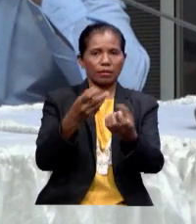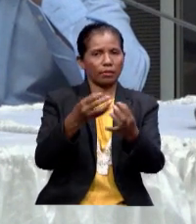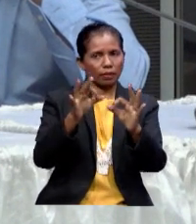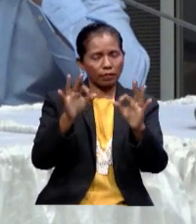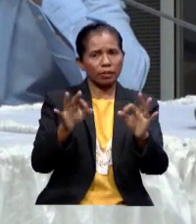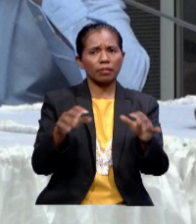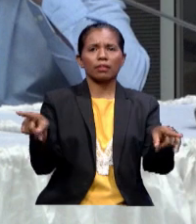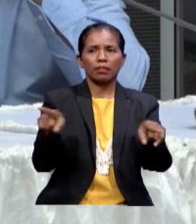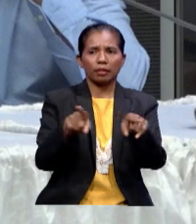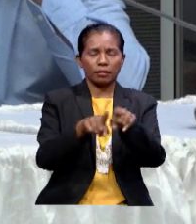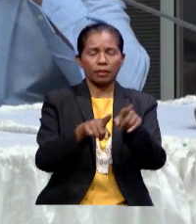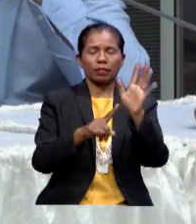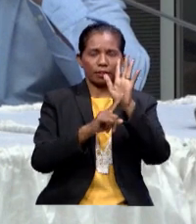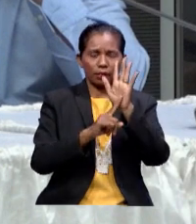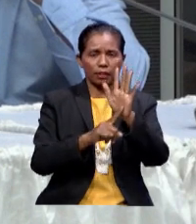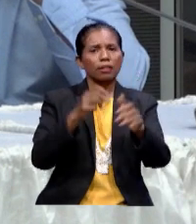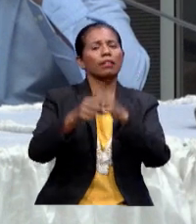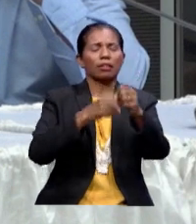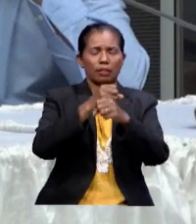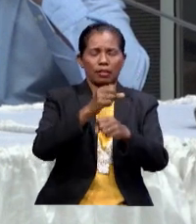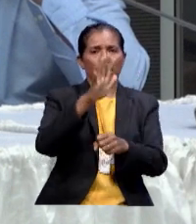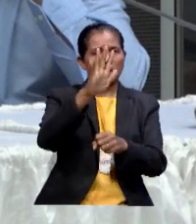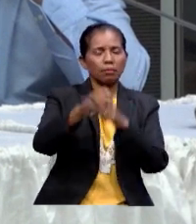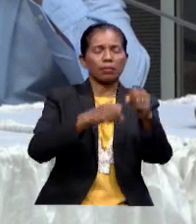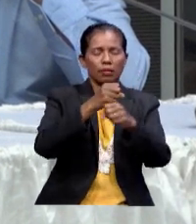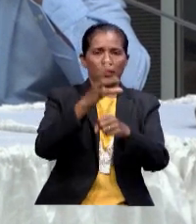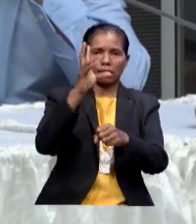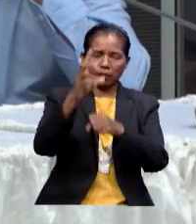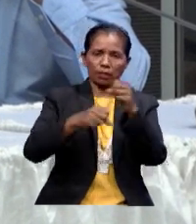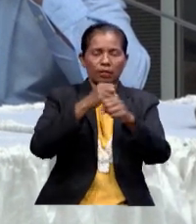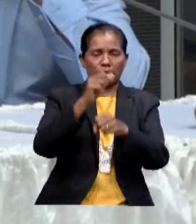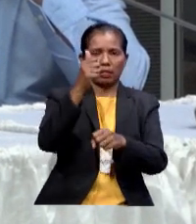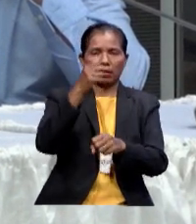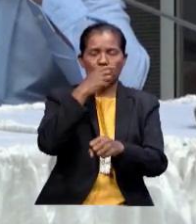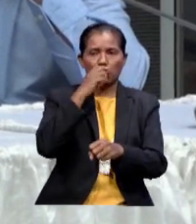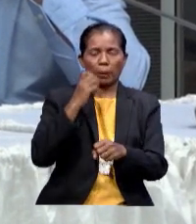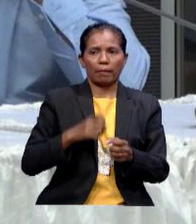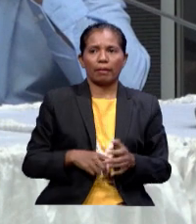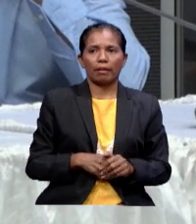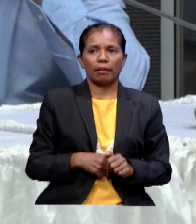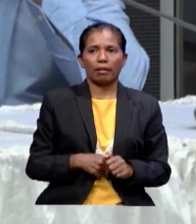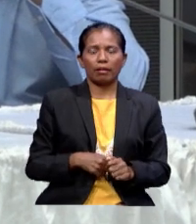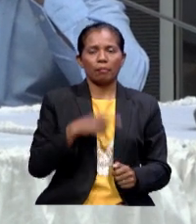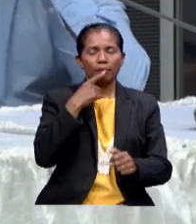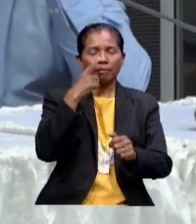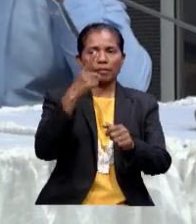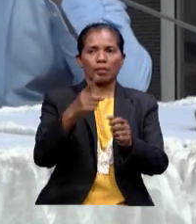E também a questão de calor de na Lima, de na Rio, de na Sanuro. Também é uma dentro do precipício fiscal,